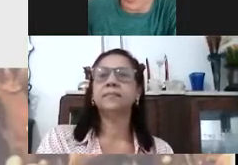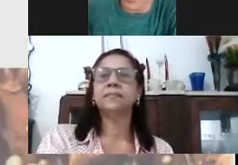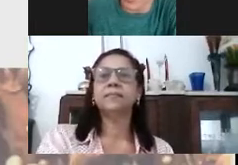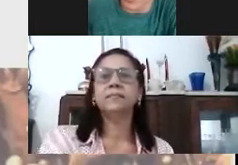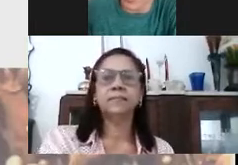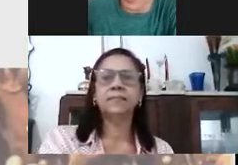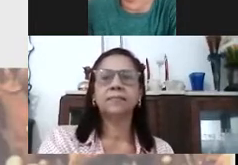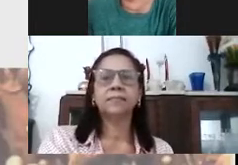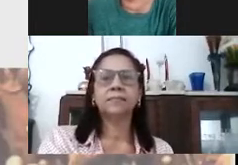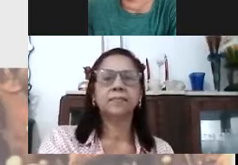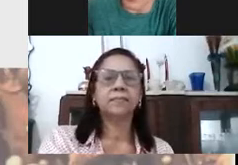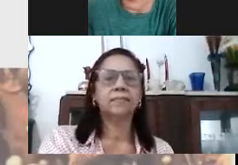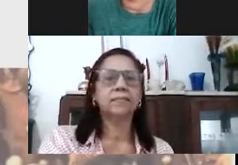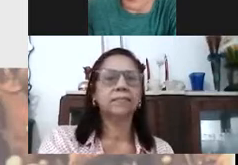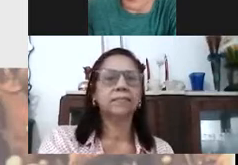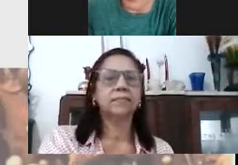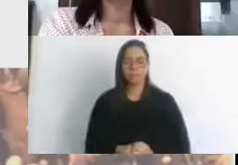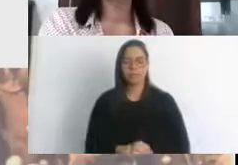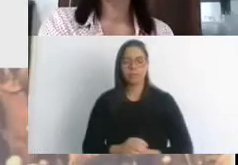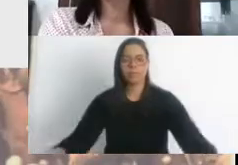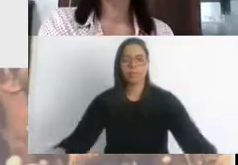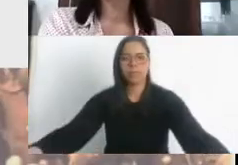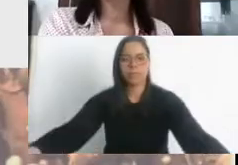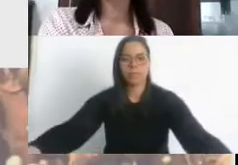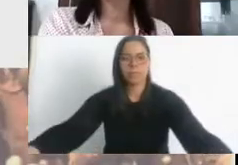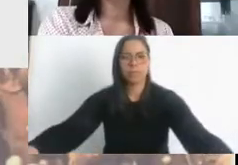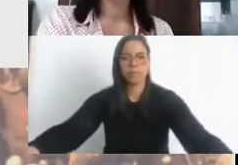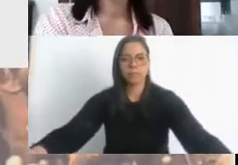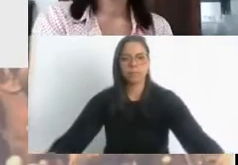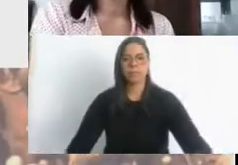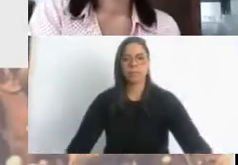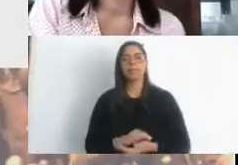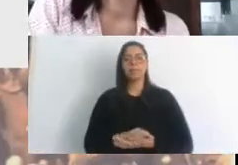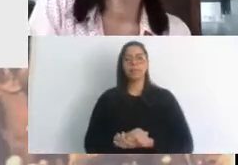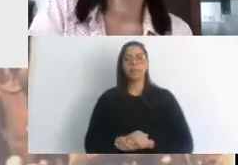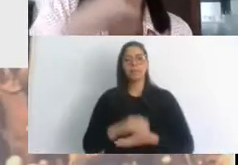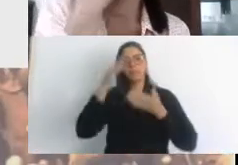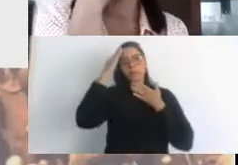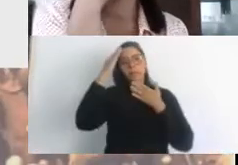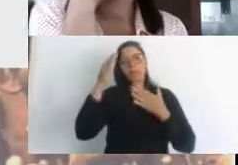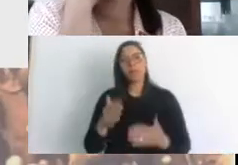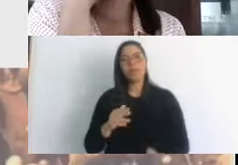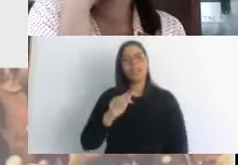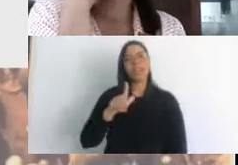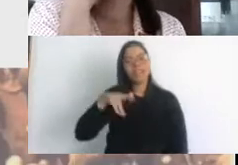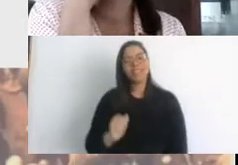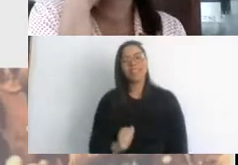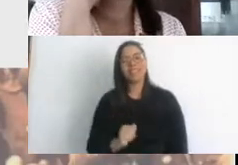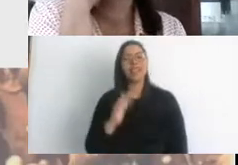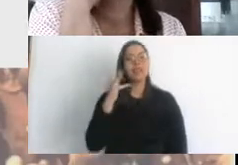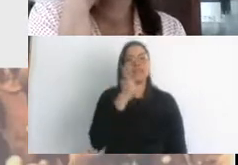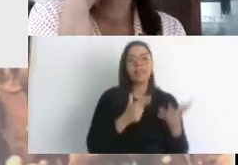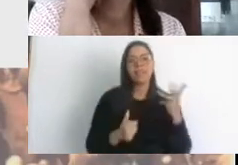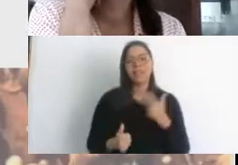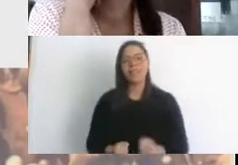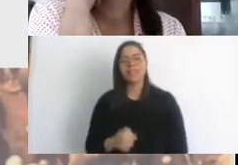a chover aqui tudo que você não se reações hoje obrigado que já é maravilhoso é ótimo é bom